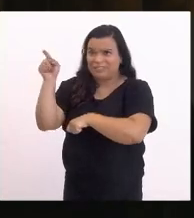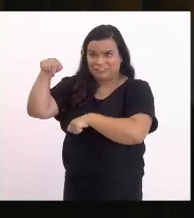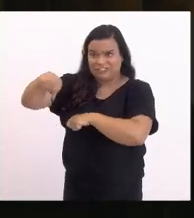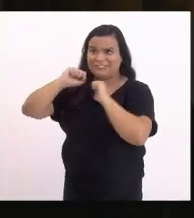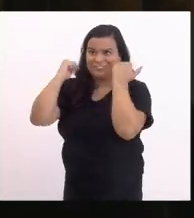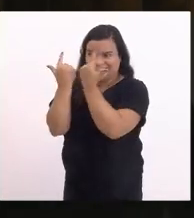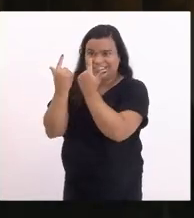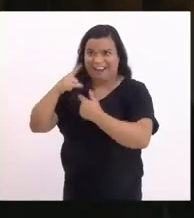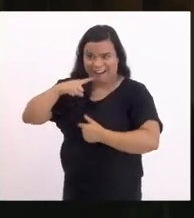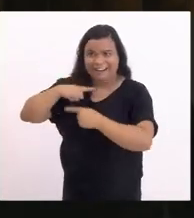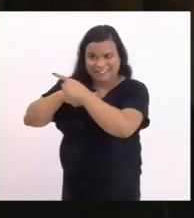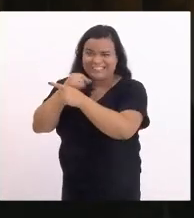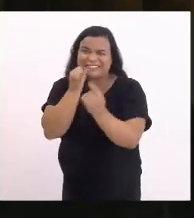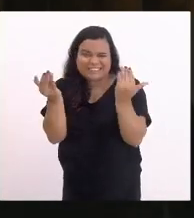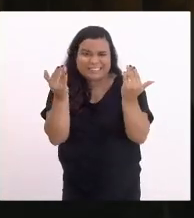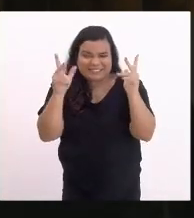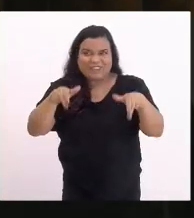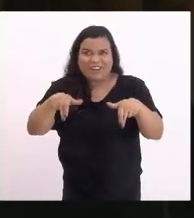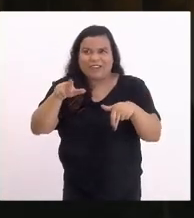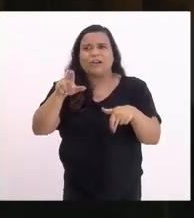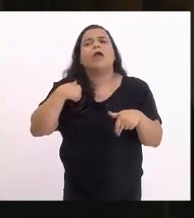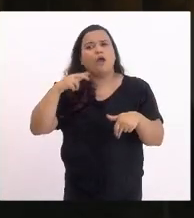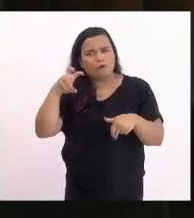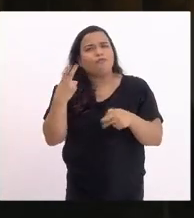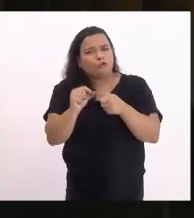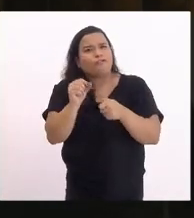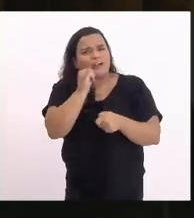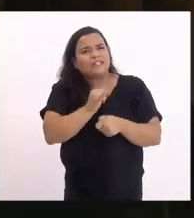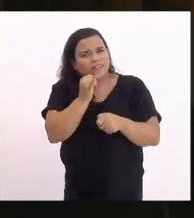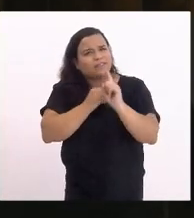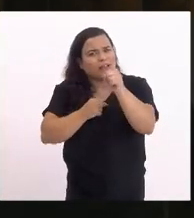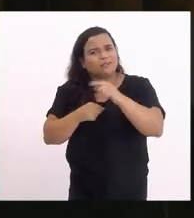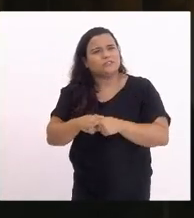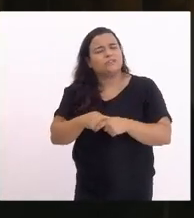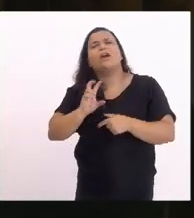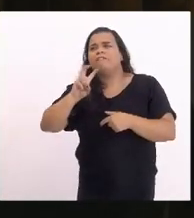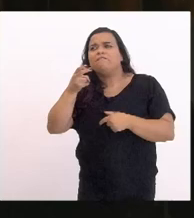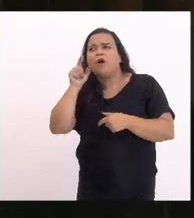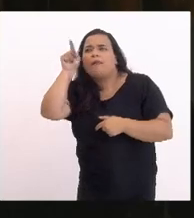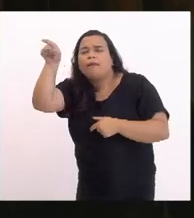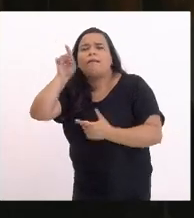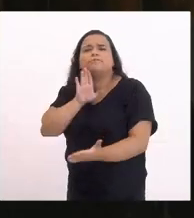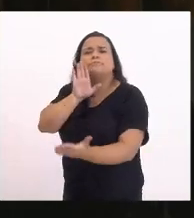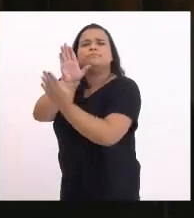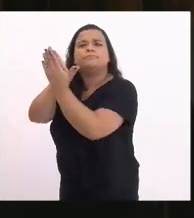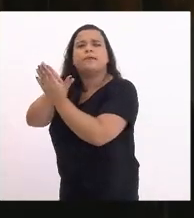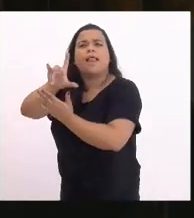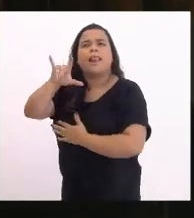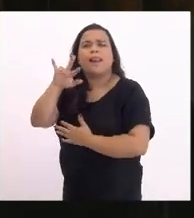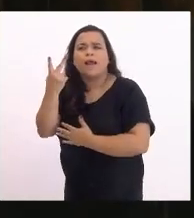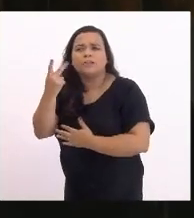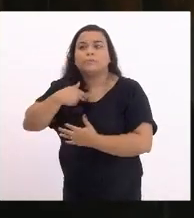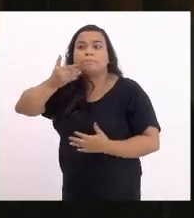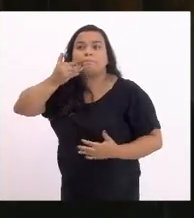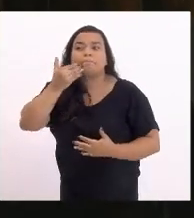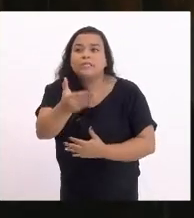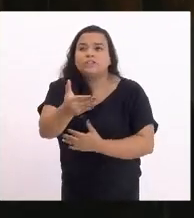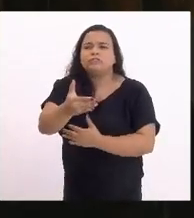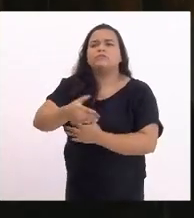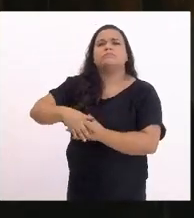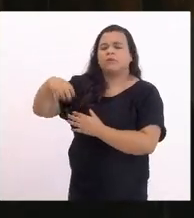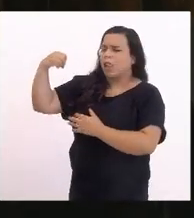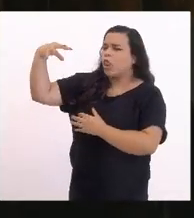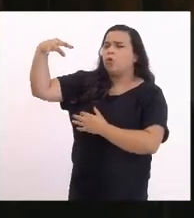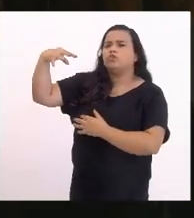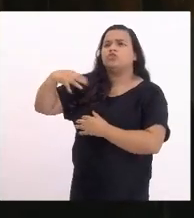Assembleia Legislativa, aliás, até vou fazer esse teste, eu vou chegar na Light e vou pedir instalar um relógio de luz nessa praça aqui.